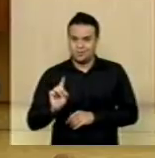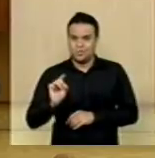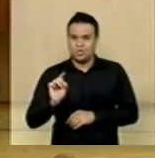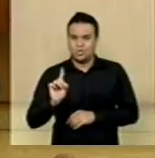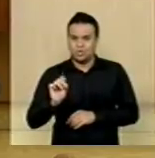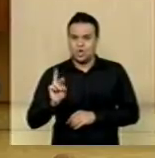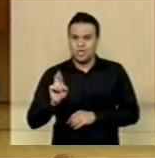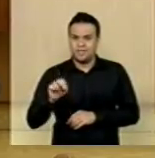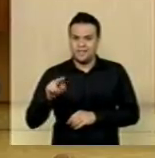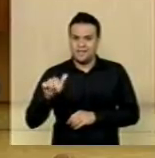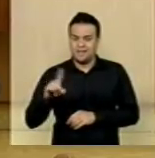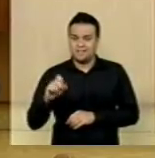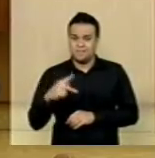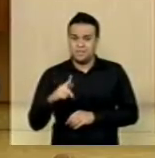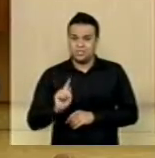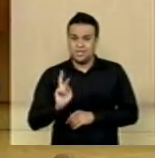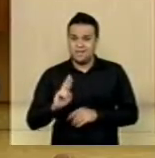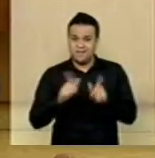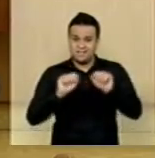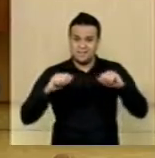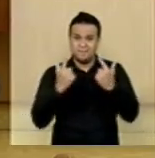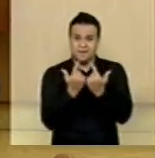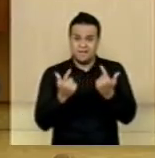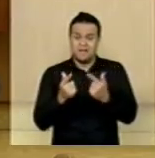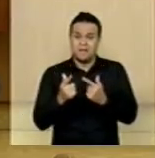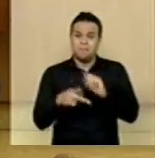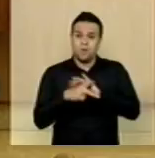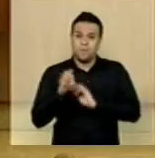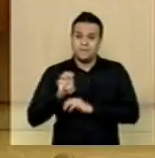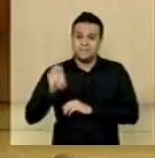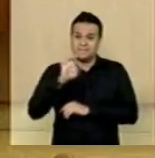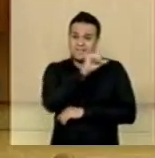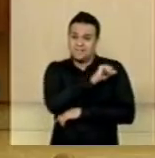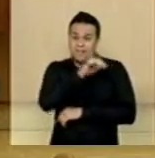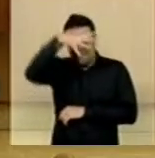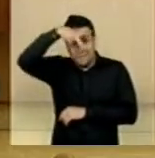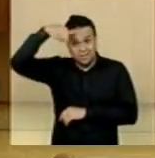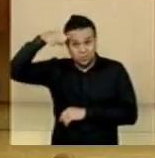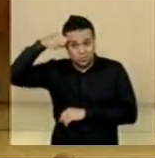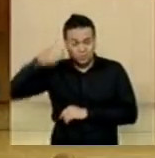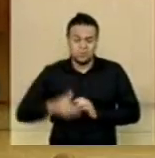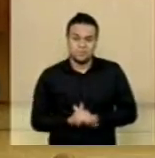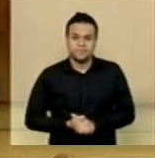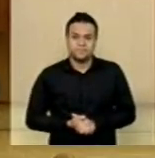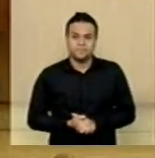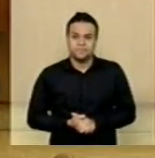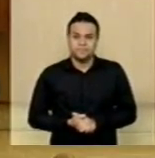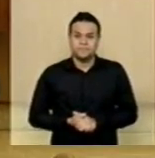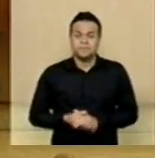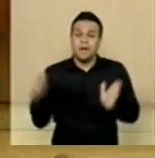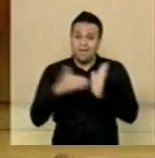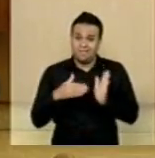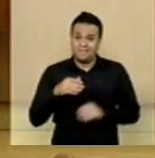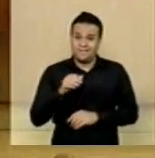Filho, procurador da Assembleia, que falará pela Assembleia Legislativa do Estado de Mato Grosso. Vossa Excelência também tem até